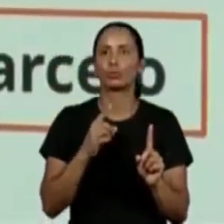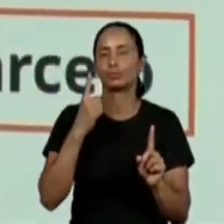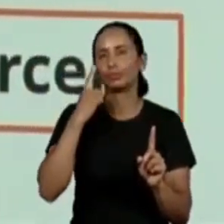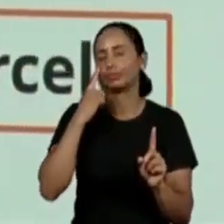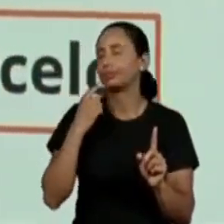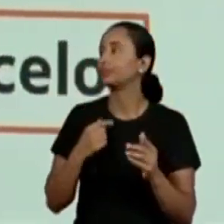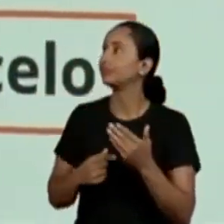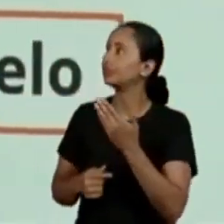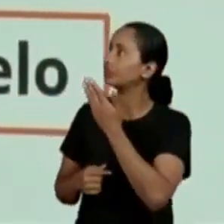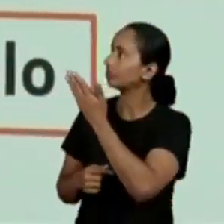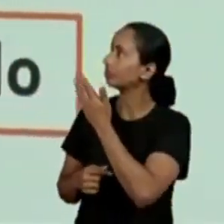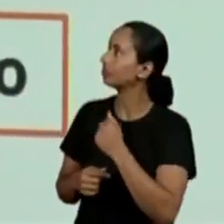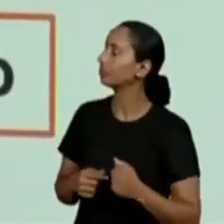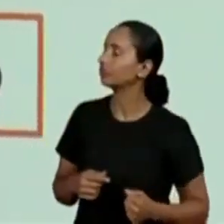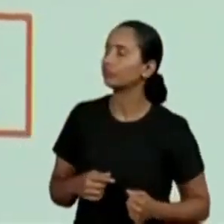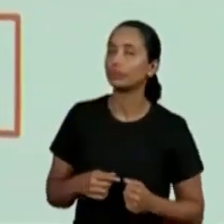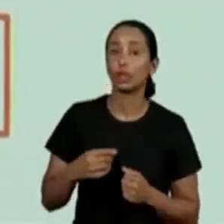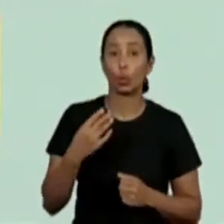Marcelo foi o